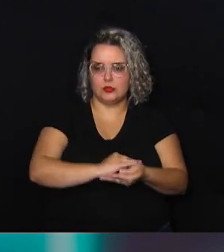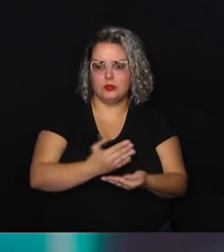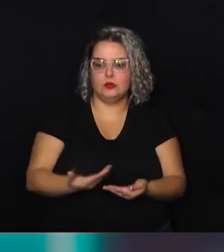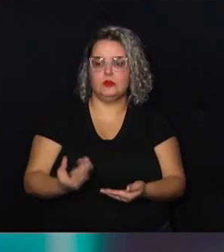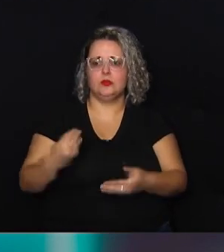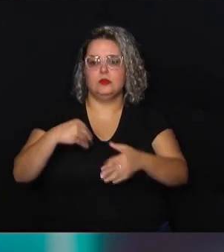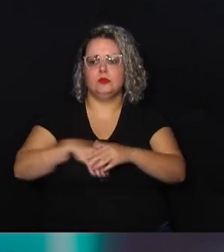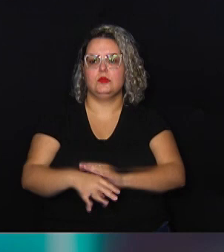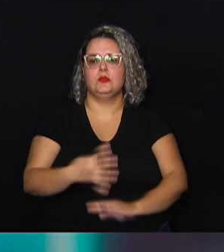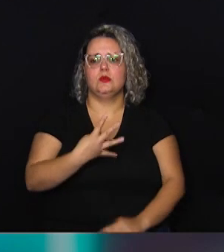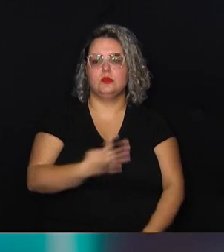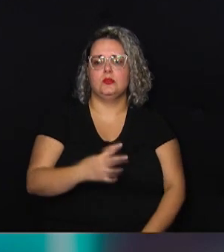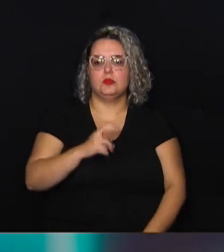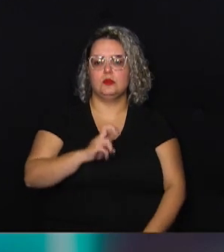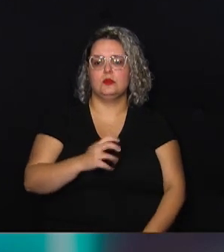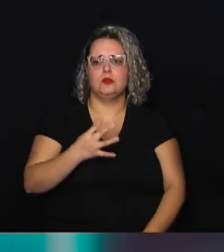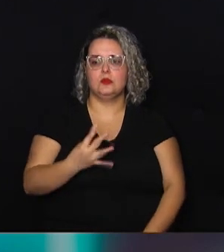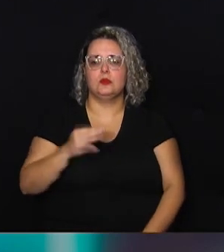de